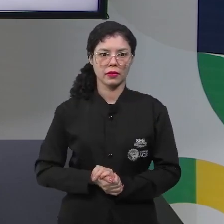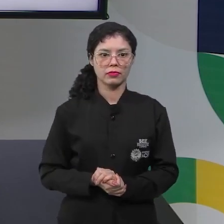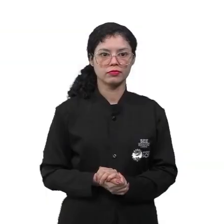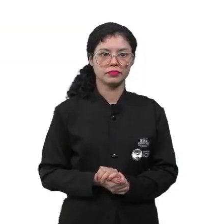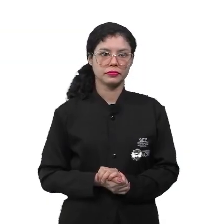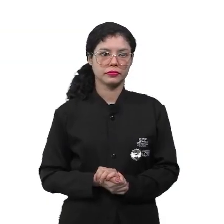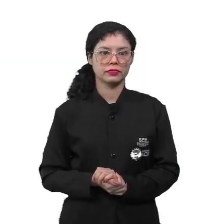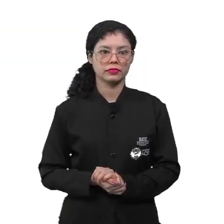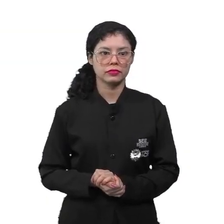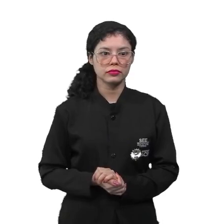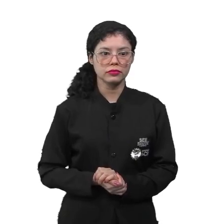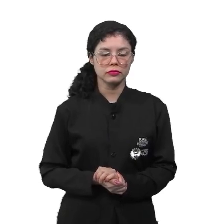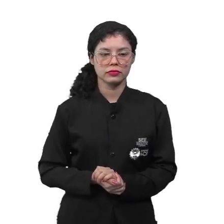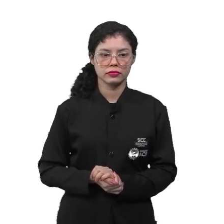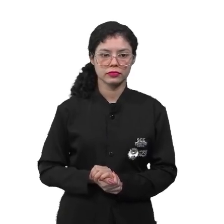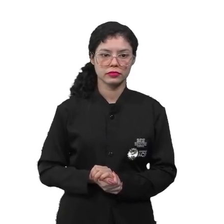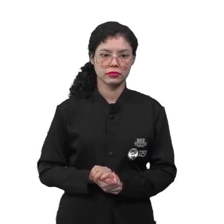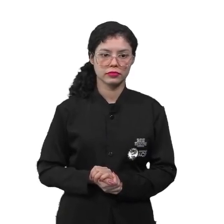aí.